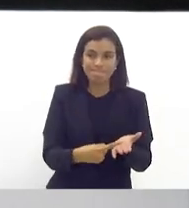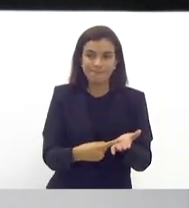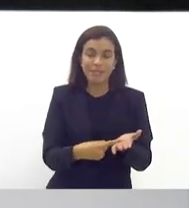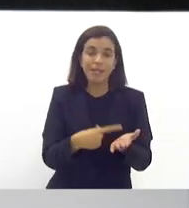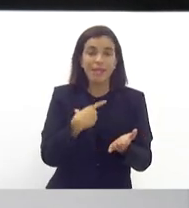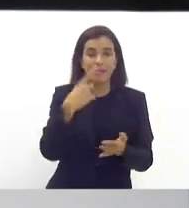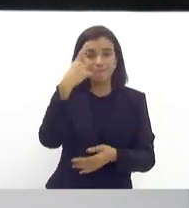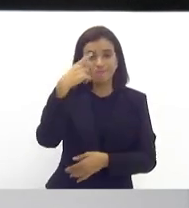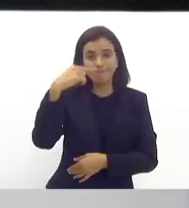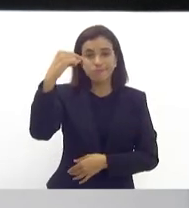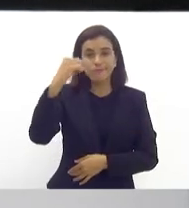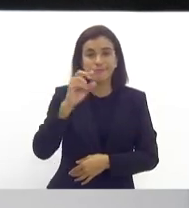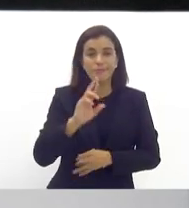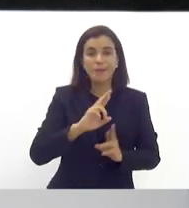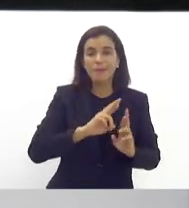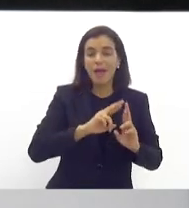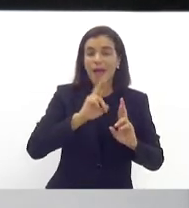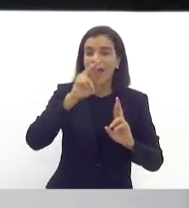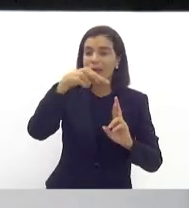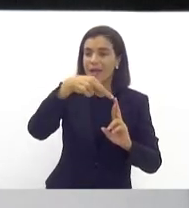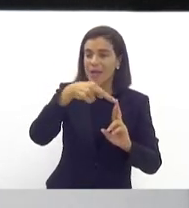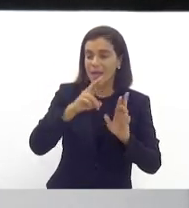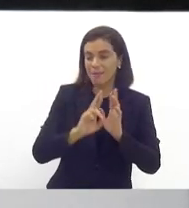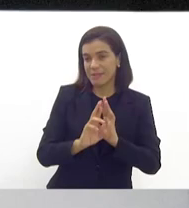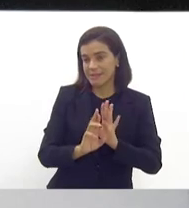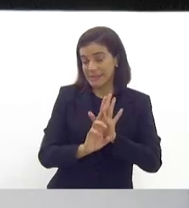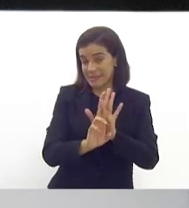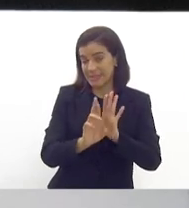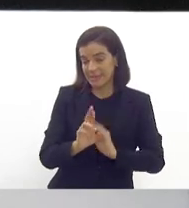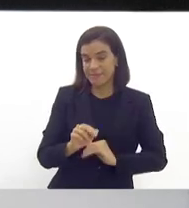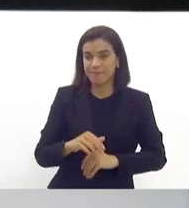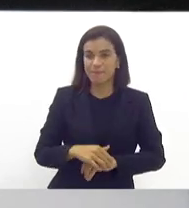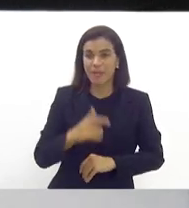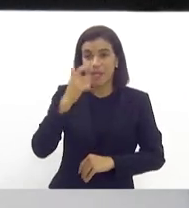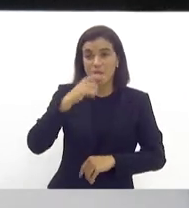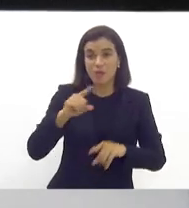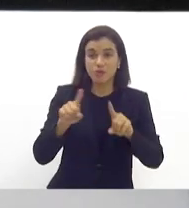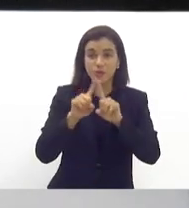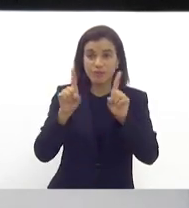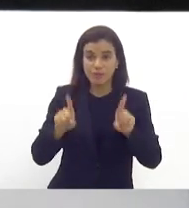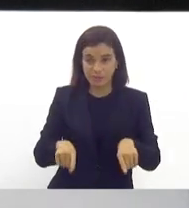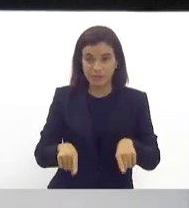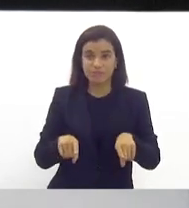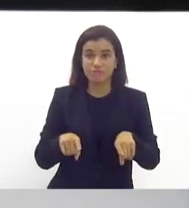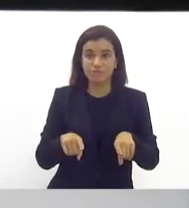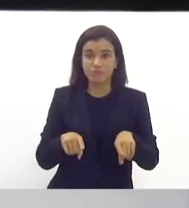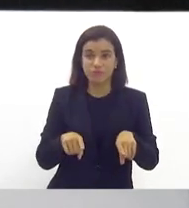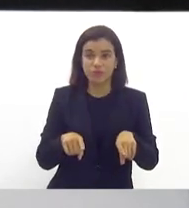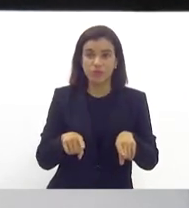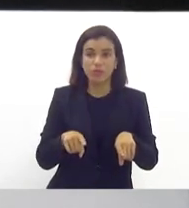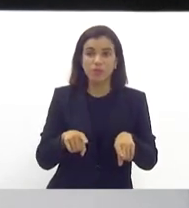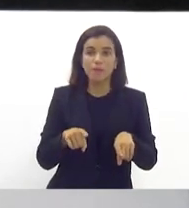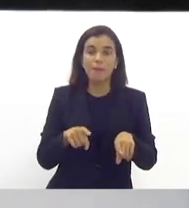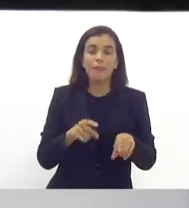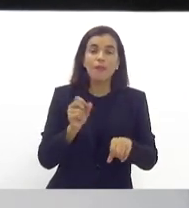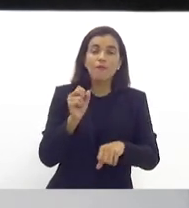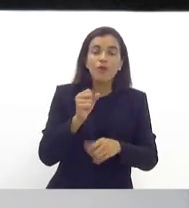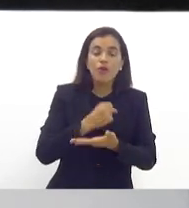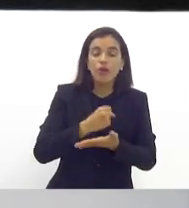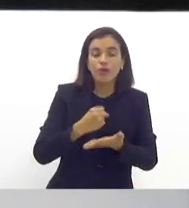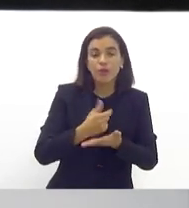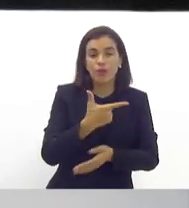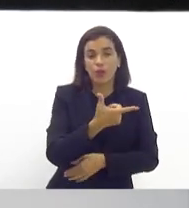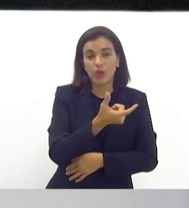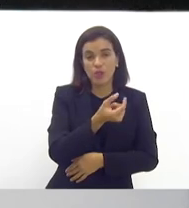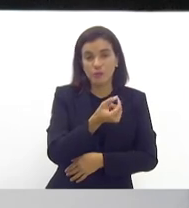designou para representar a agência eu sou servidora de carreira da agência tô na agência Desde 2005